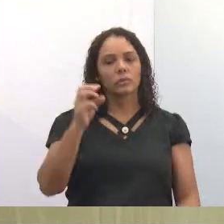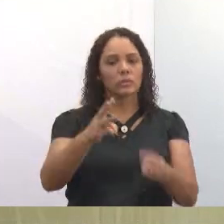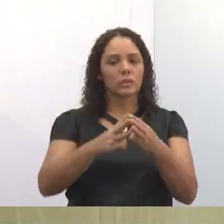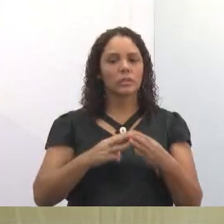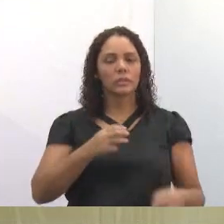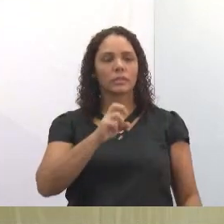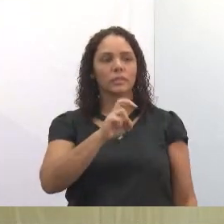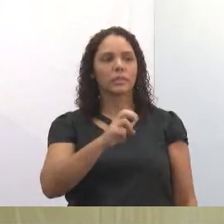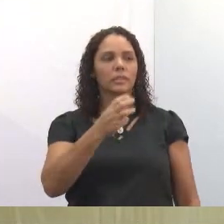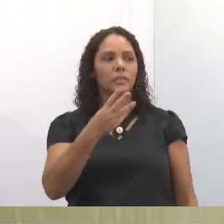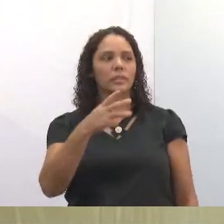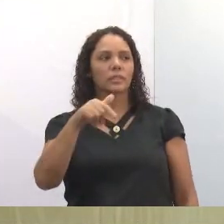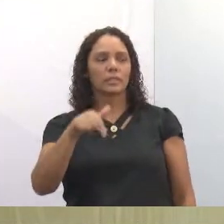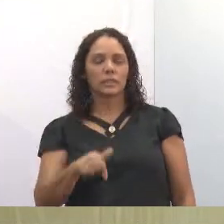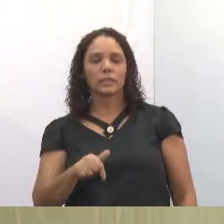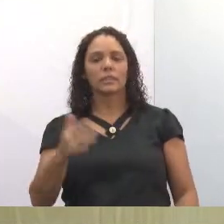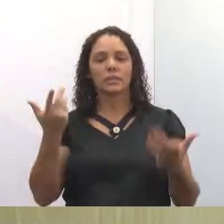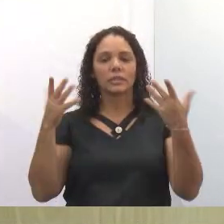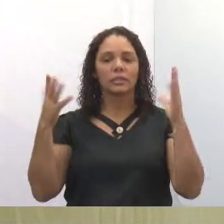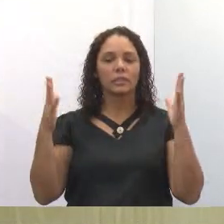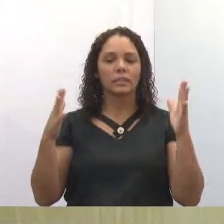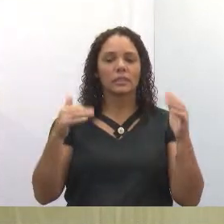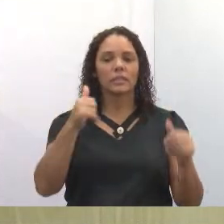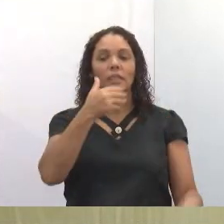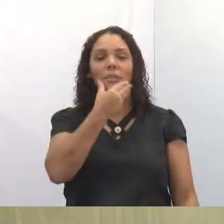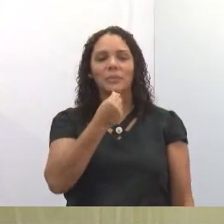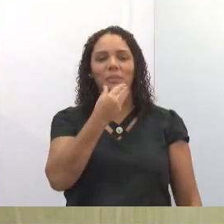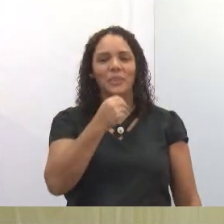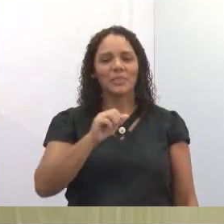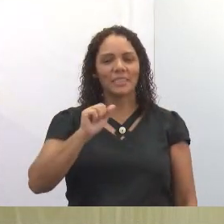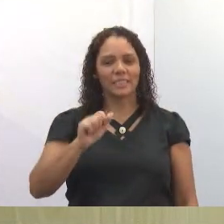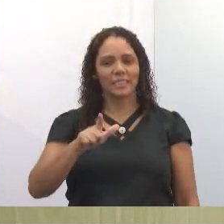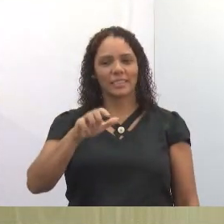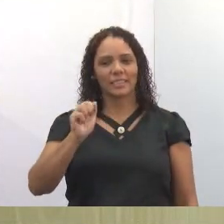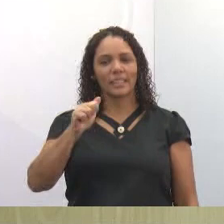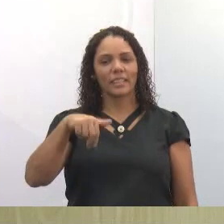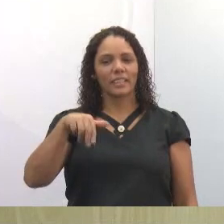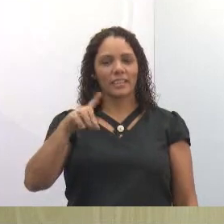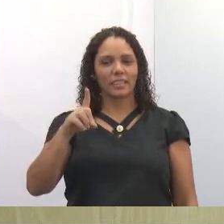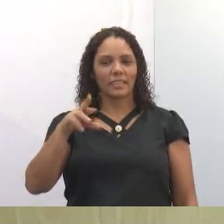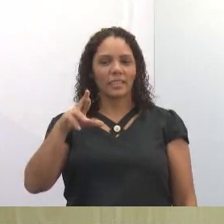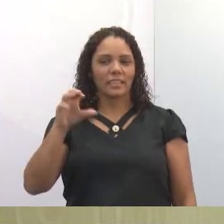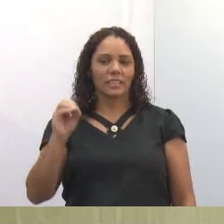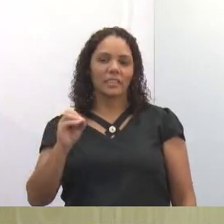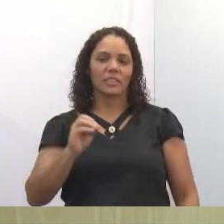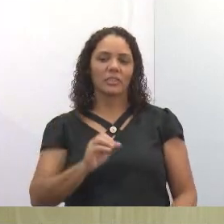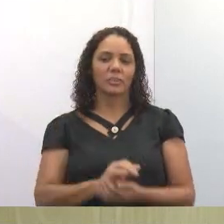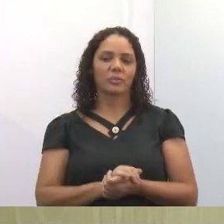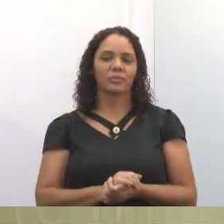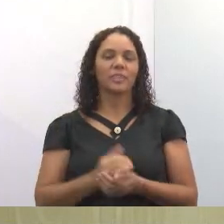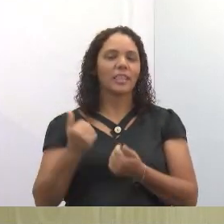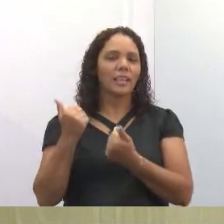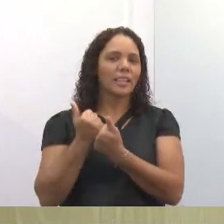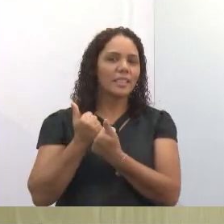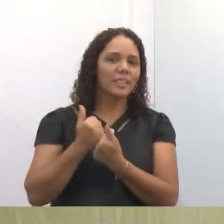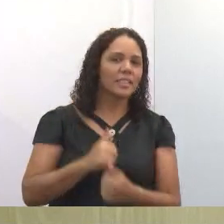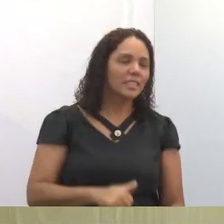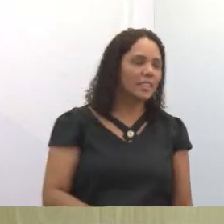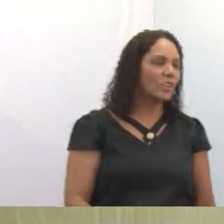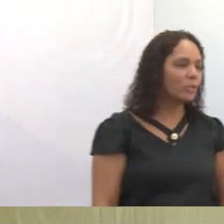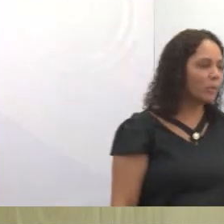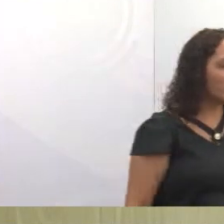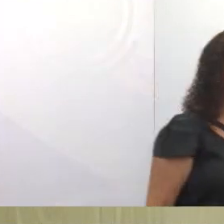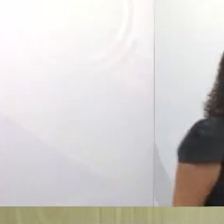537. Moção congratulatória ao senhor Leandro Sávio Pereira Veloso, pela sua posse como presidente do Rotary Clube Jacareí para o ano